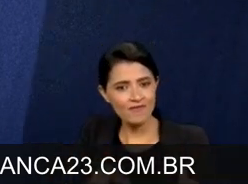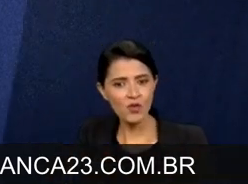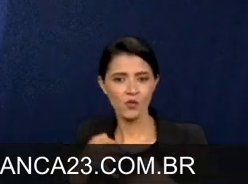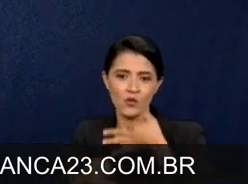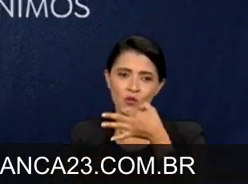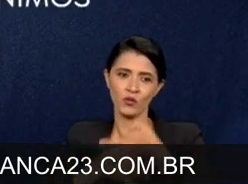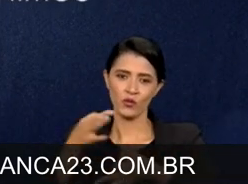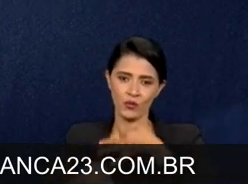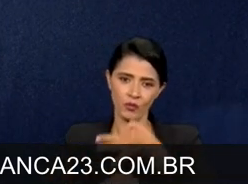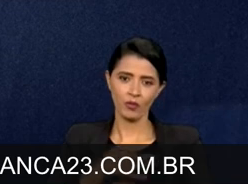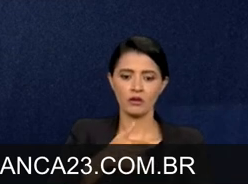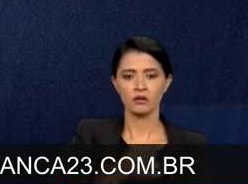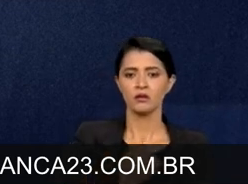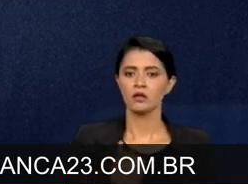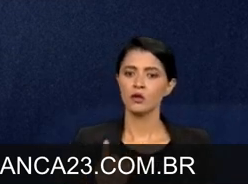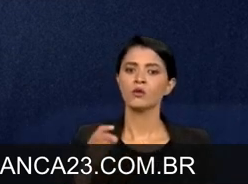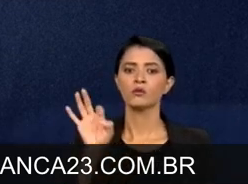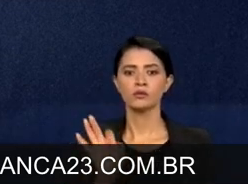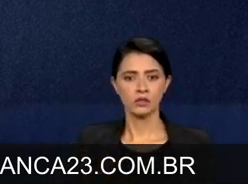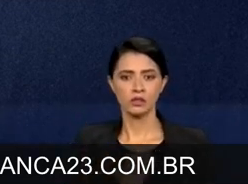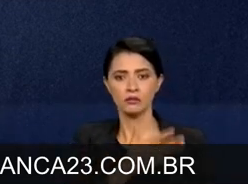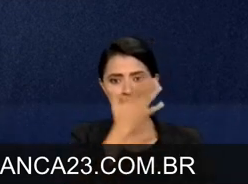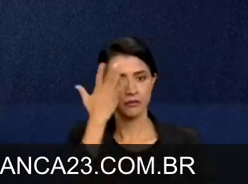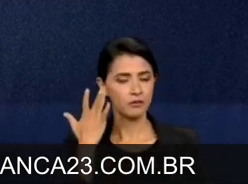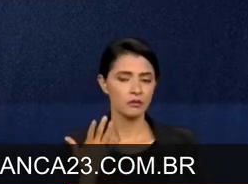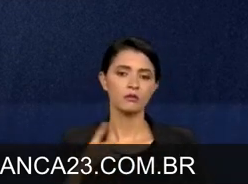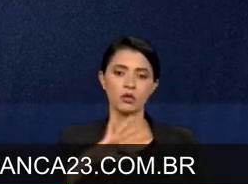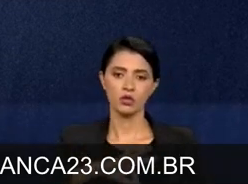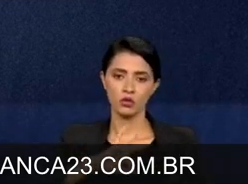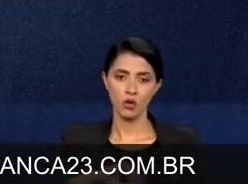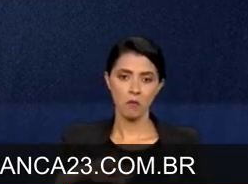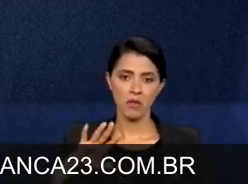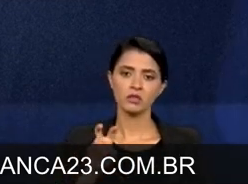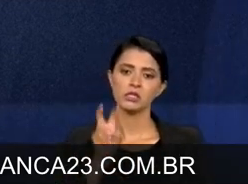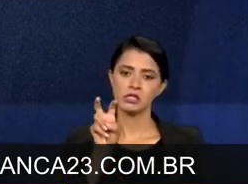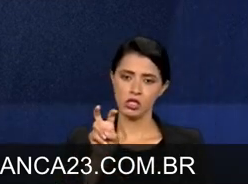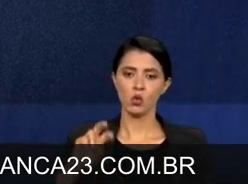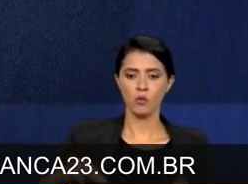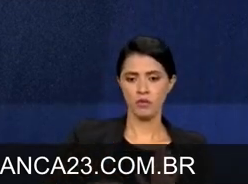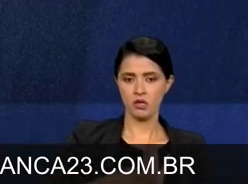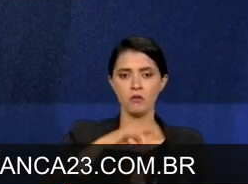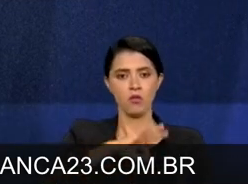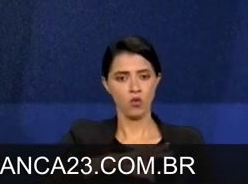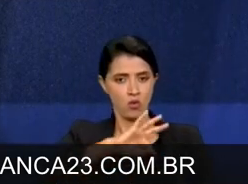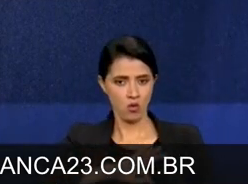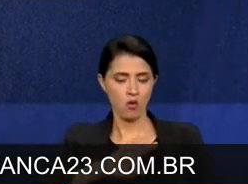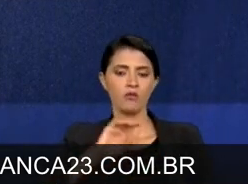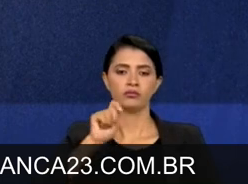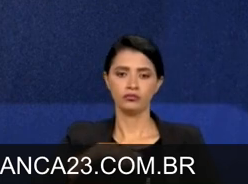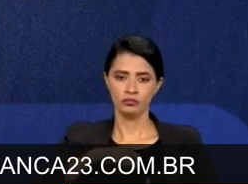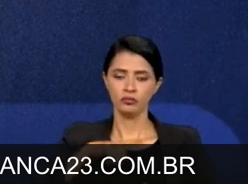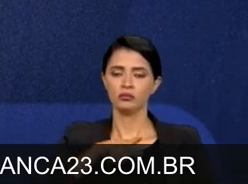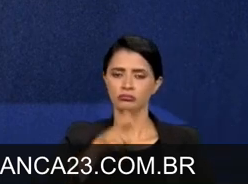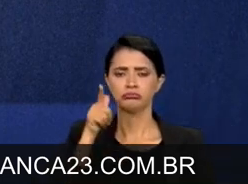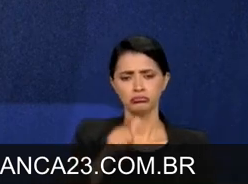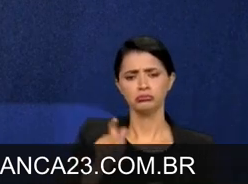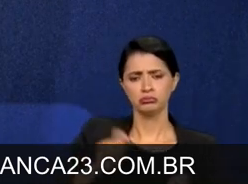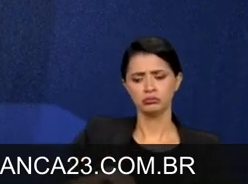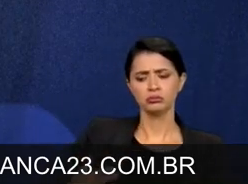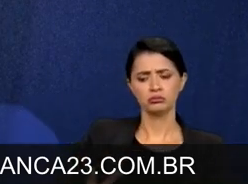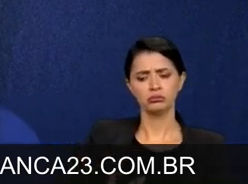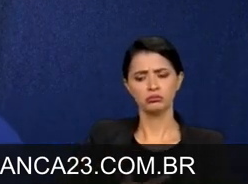opinião. 71% das pessoas que recebem mais de 5 salários mínimos por mês também consideram ter